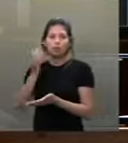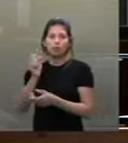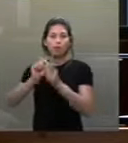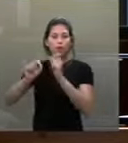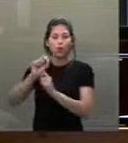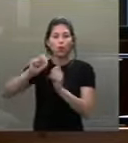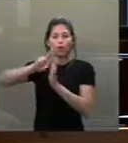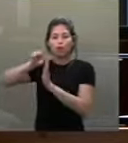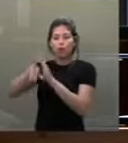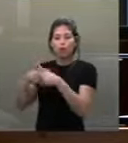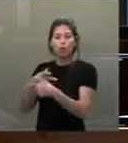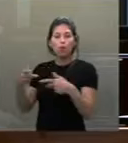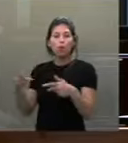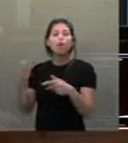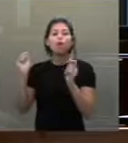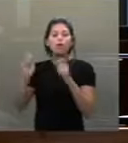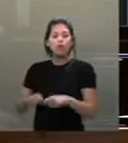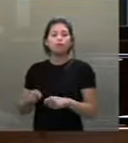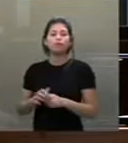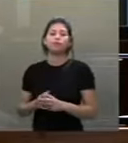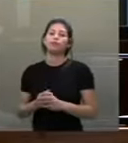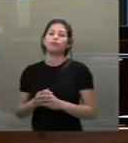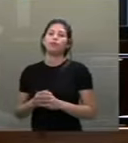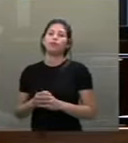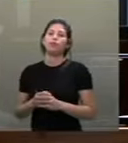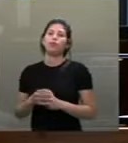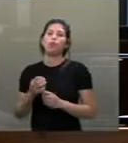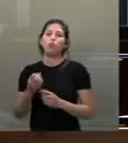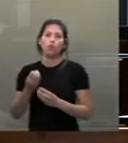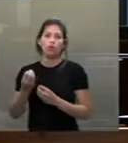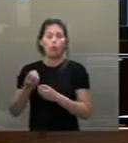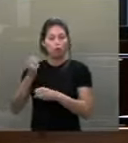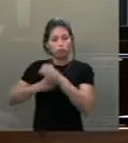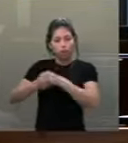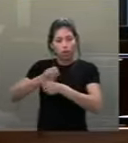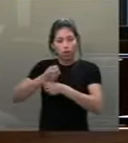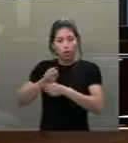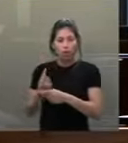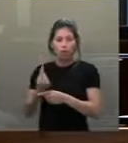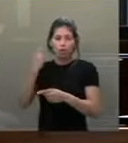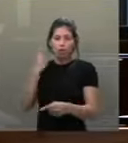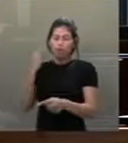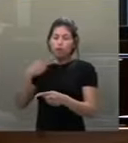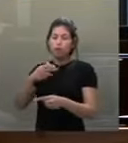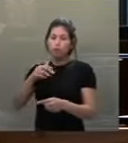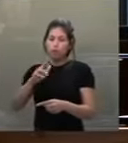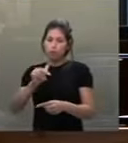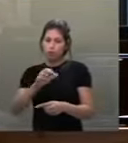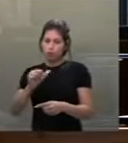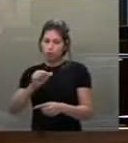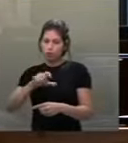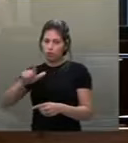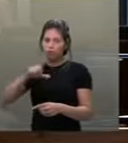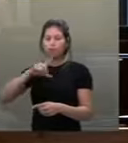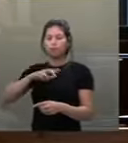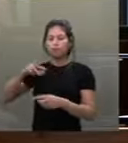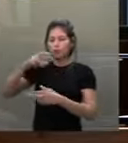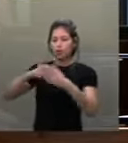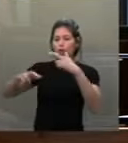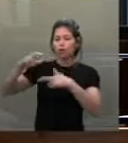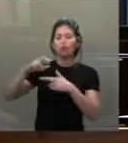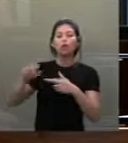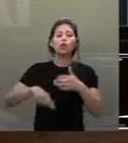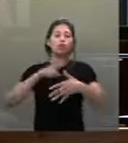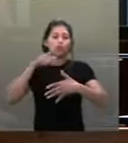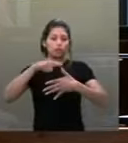bônus de Atapu e Sépia, blocos do pré-sal de estados do ano passado, em linha com a responsabilidade fiscal. E